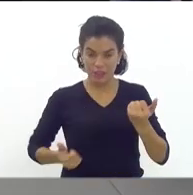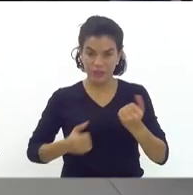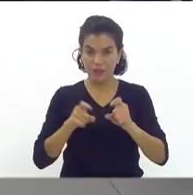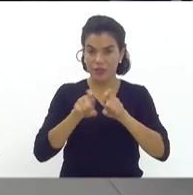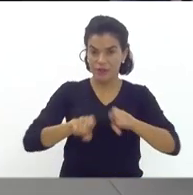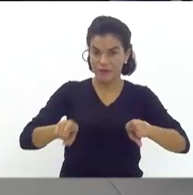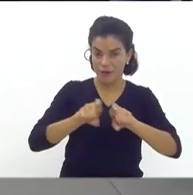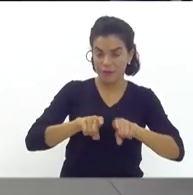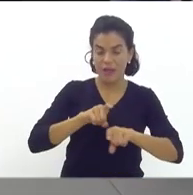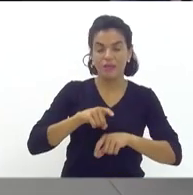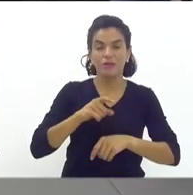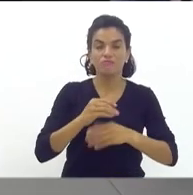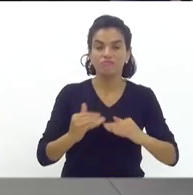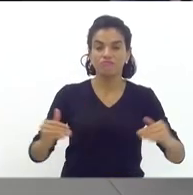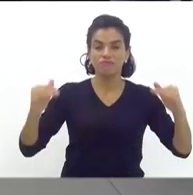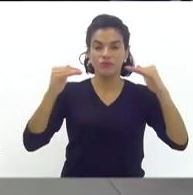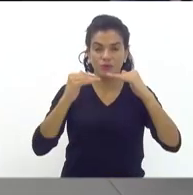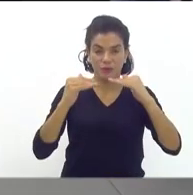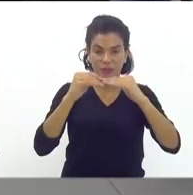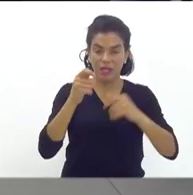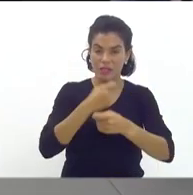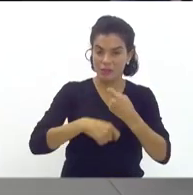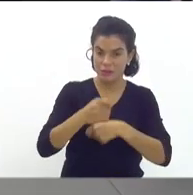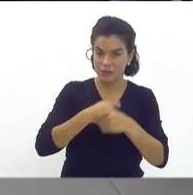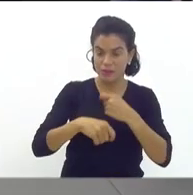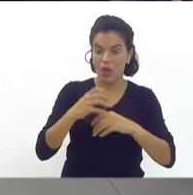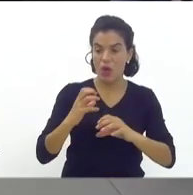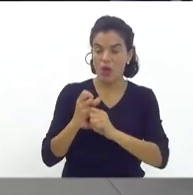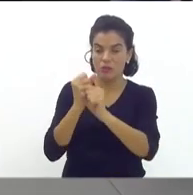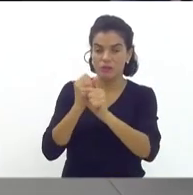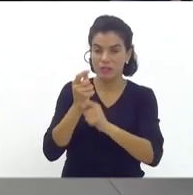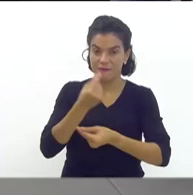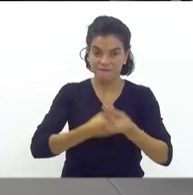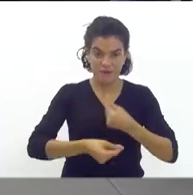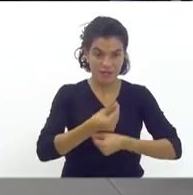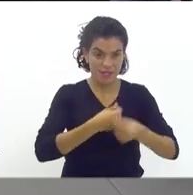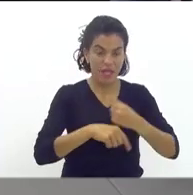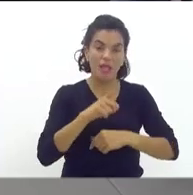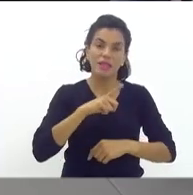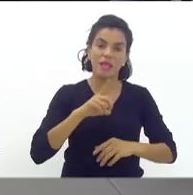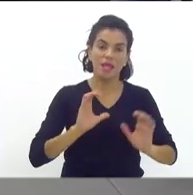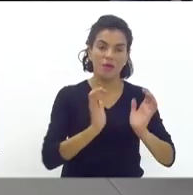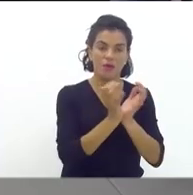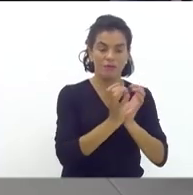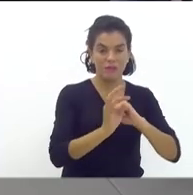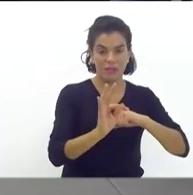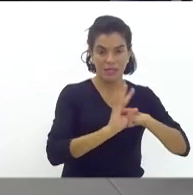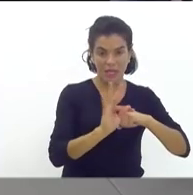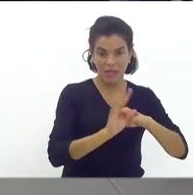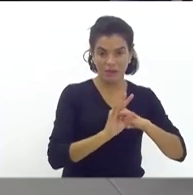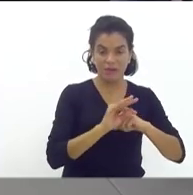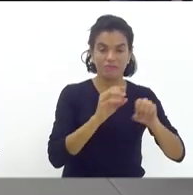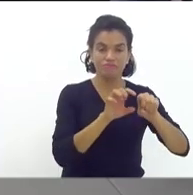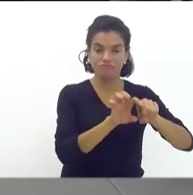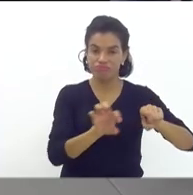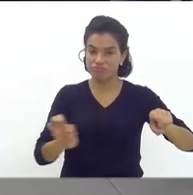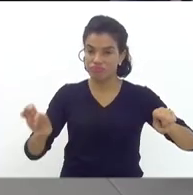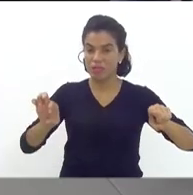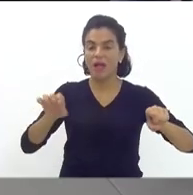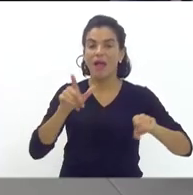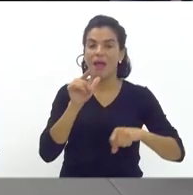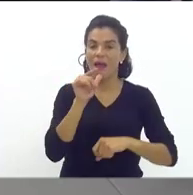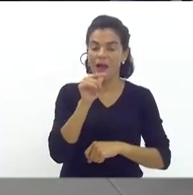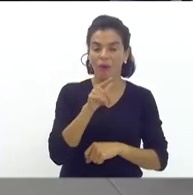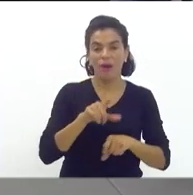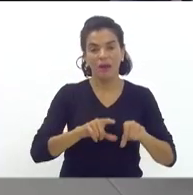informática Superintendência administrativa orçamentária financeira E aí vem as câmaras técnicas câmera de saneamento câmera de